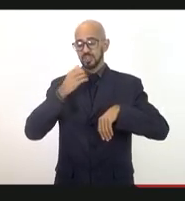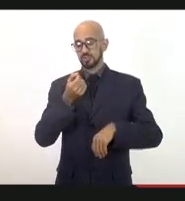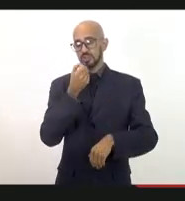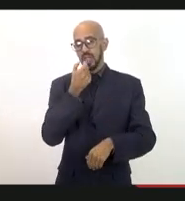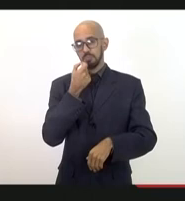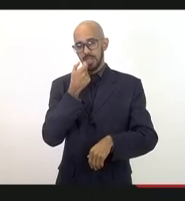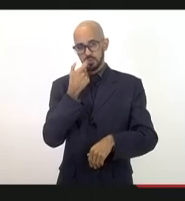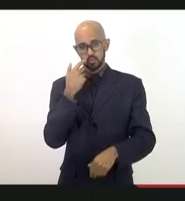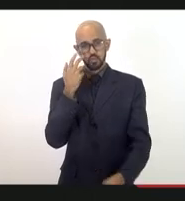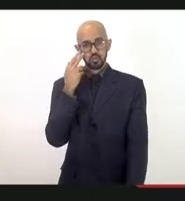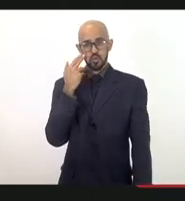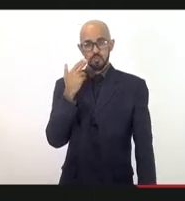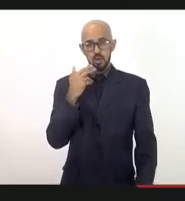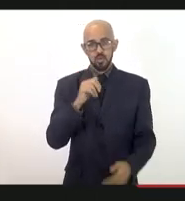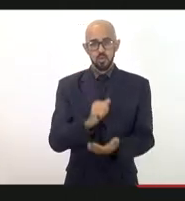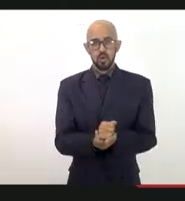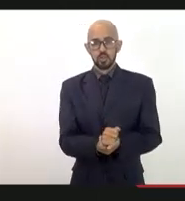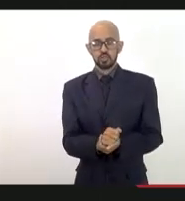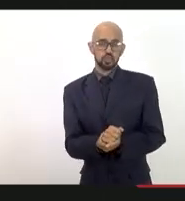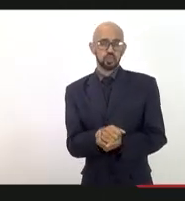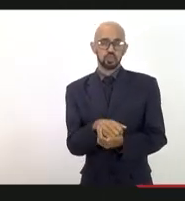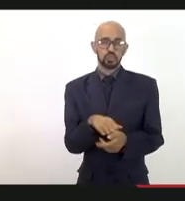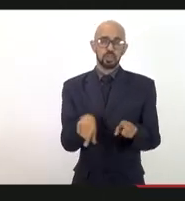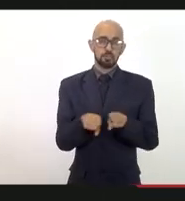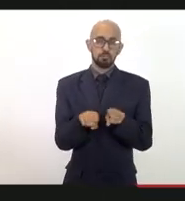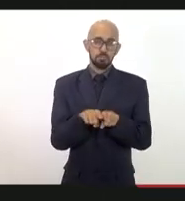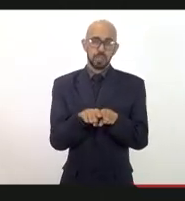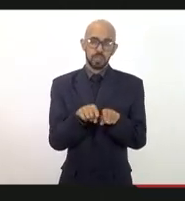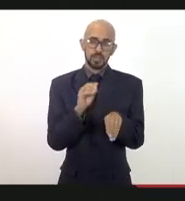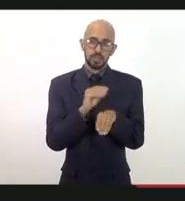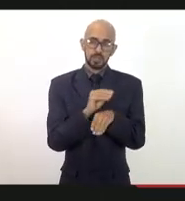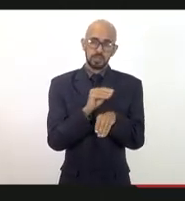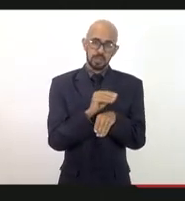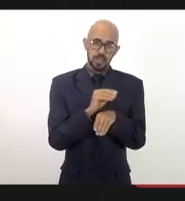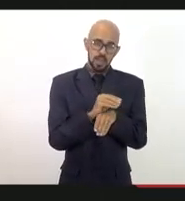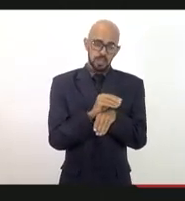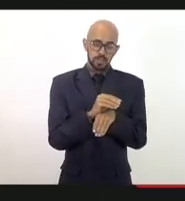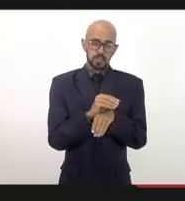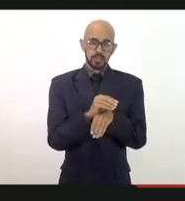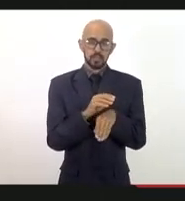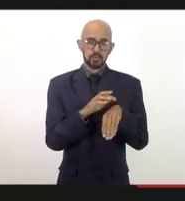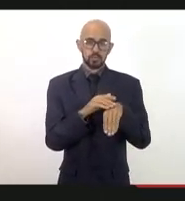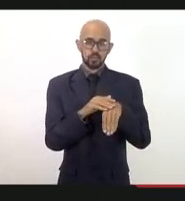a gente trata do paciente tuberculoso e portador de HIV.